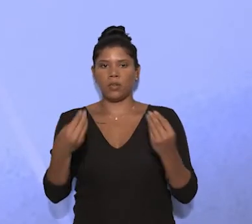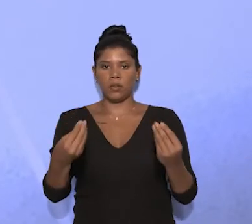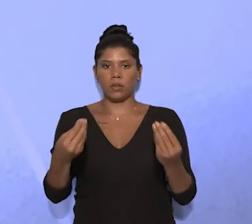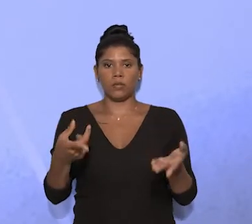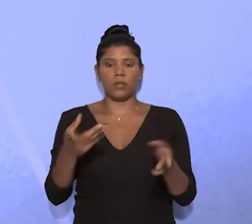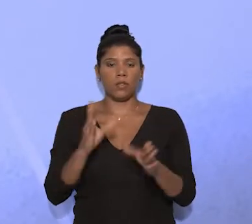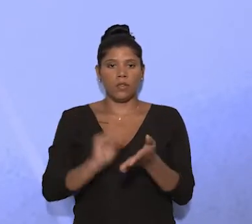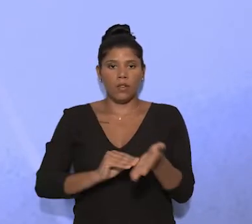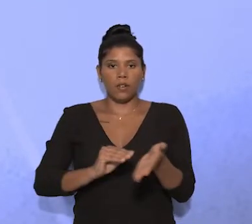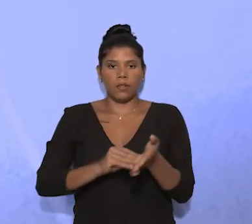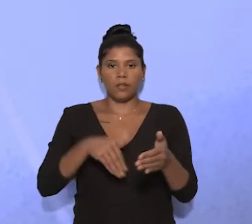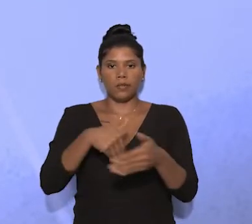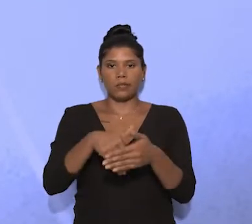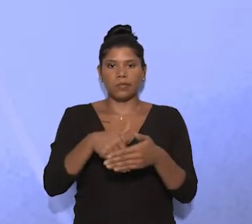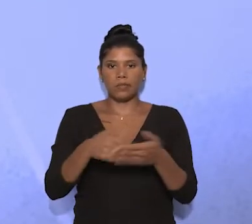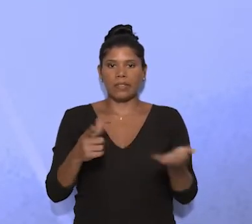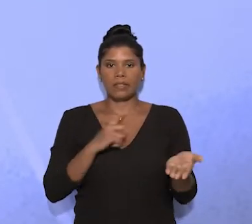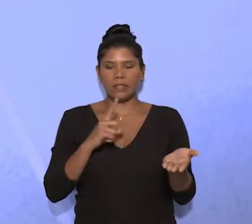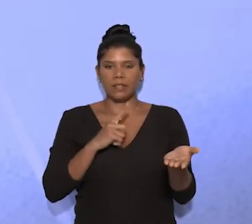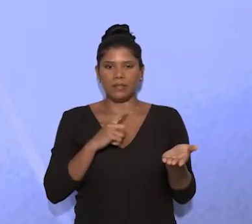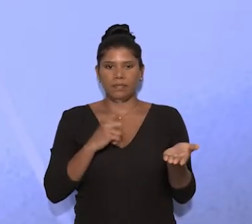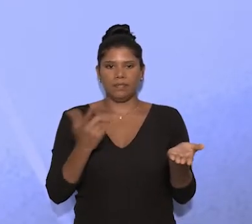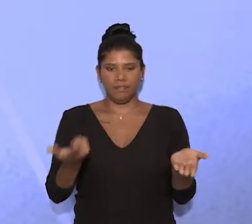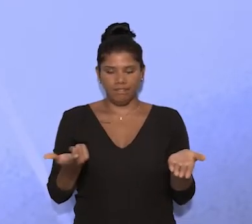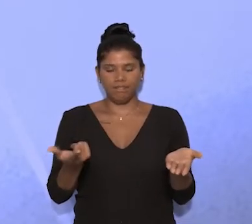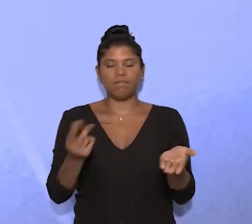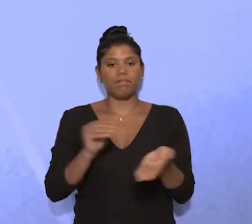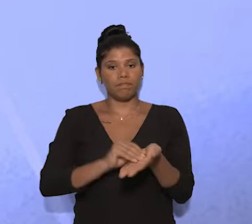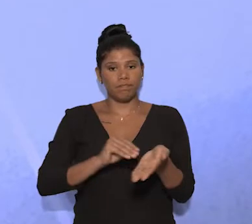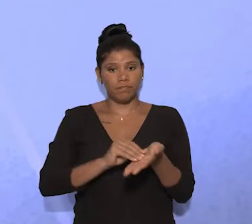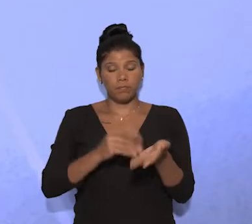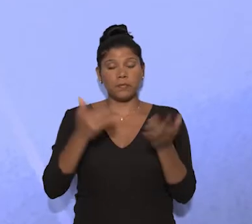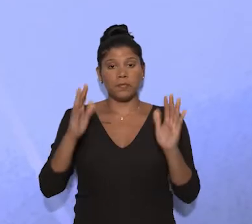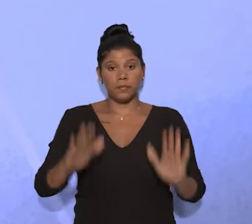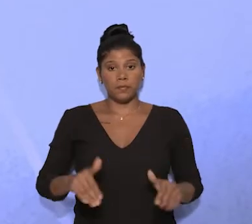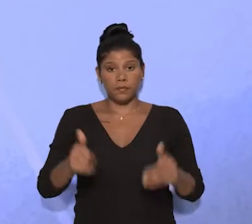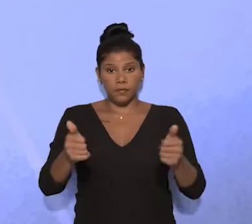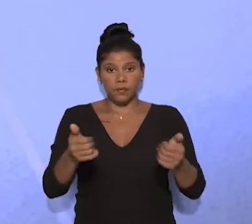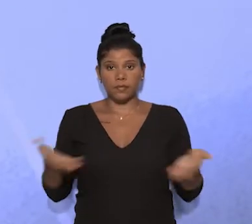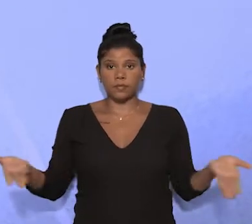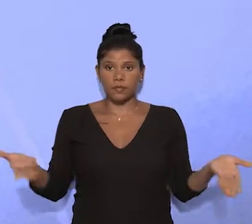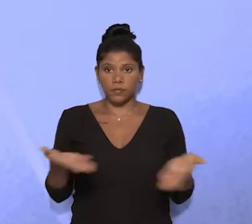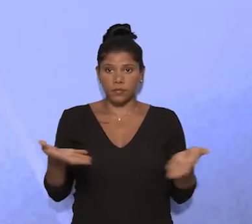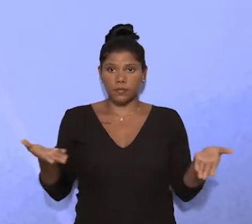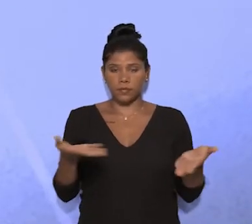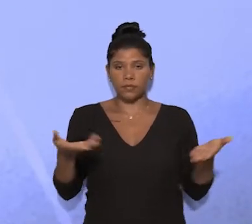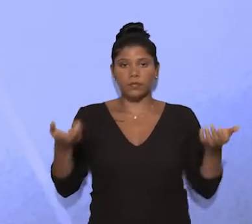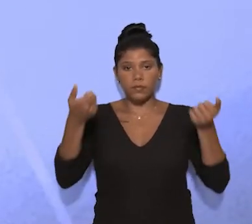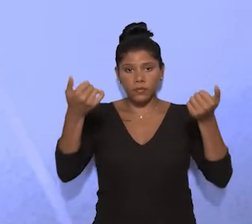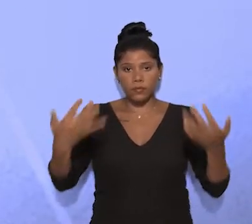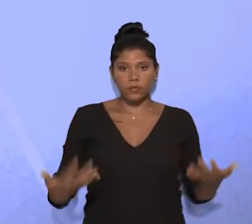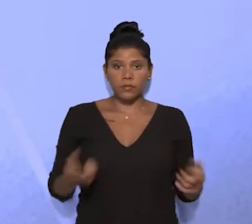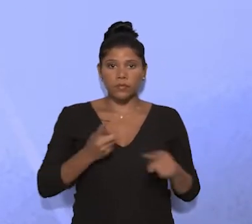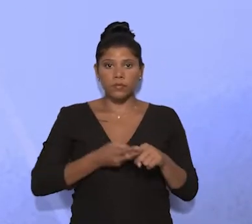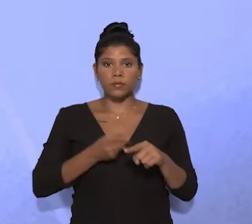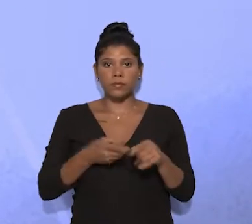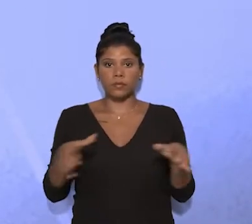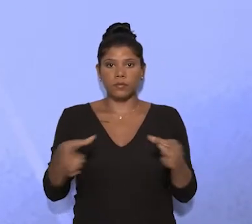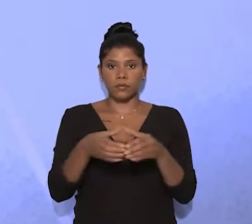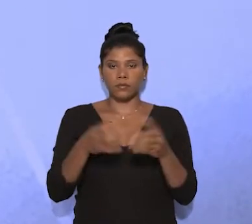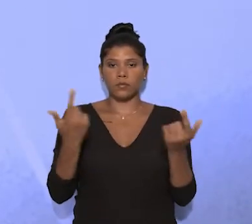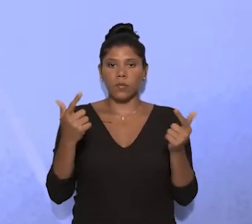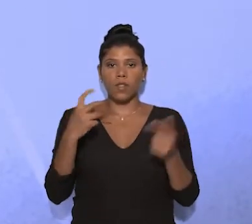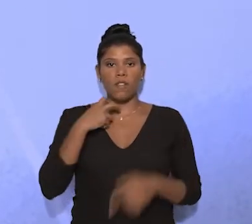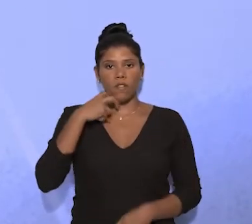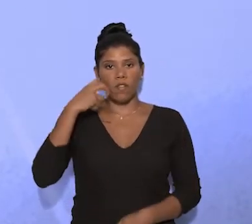Um time extremamente burocrático. E talvez esteja aí, hoje, a explicação. Porque é um time que não tem mais